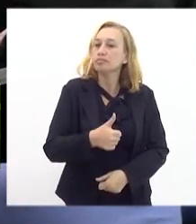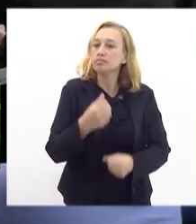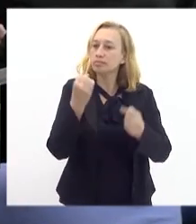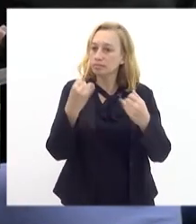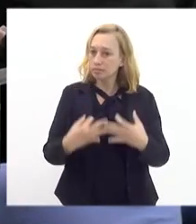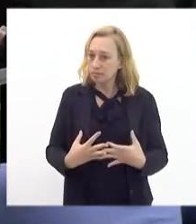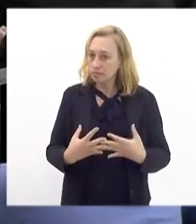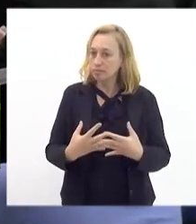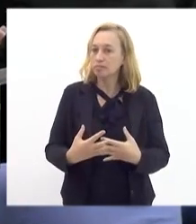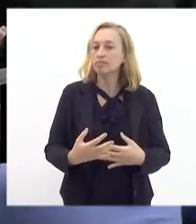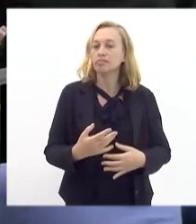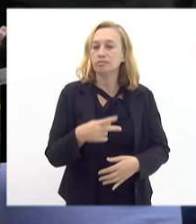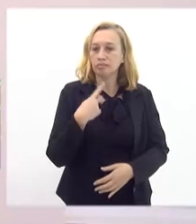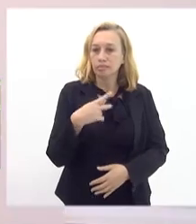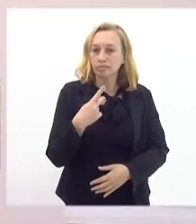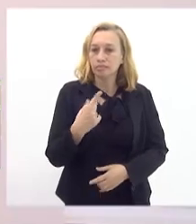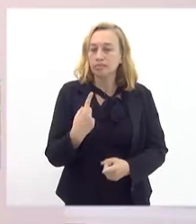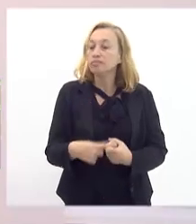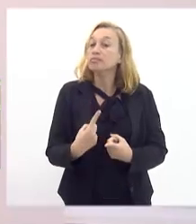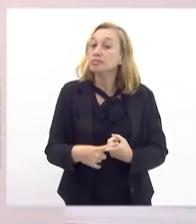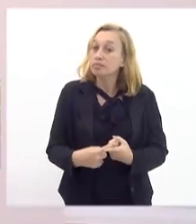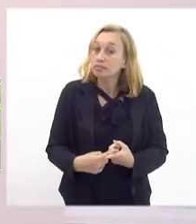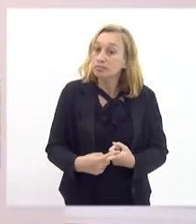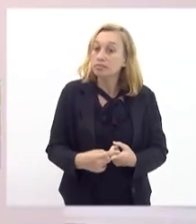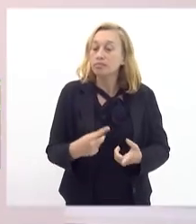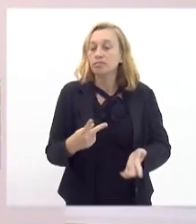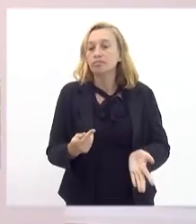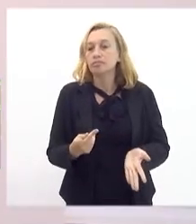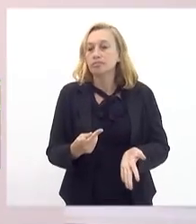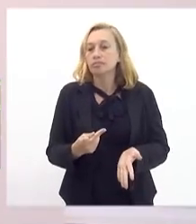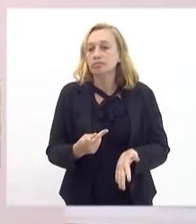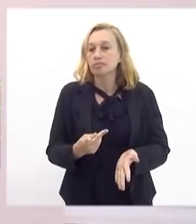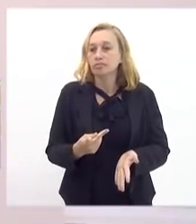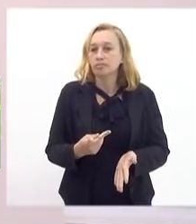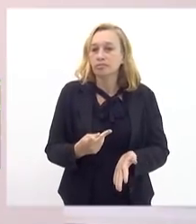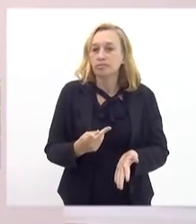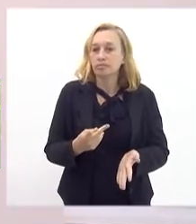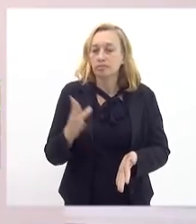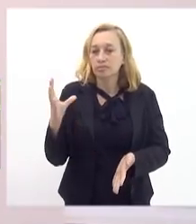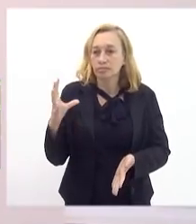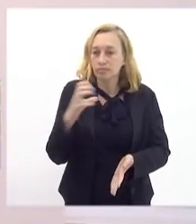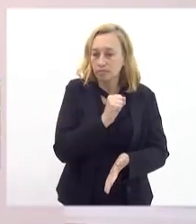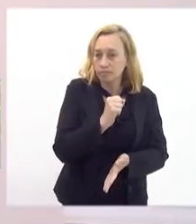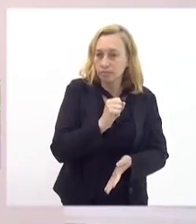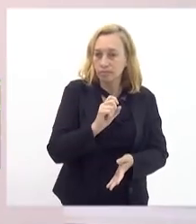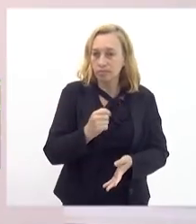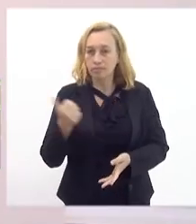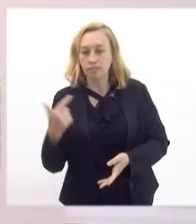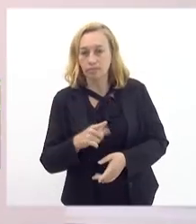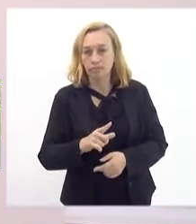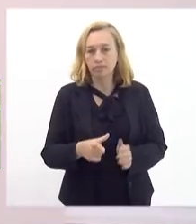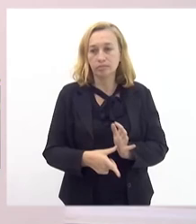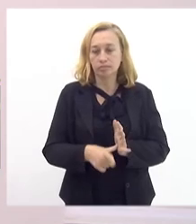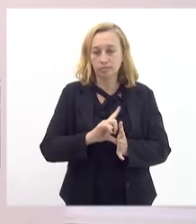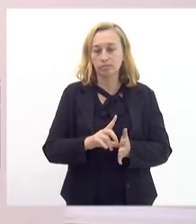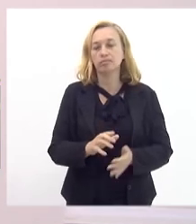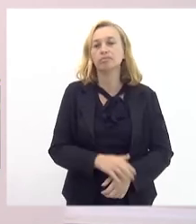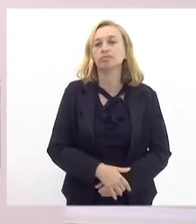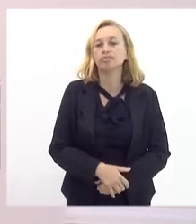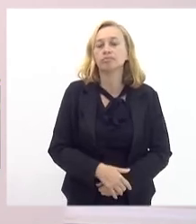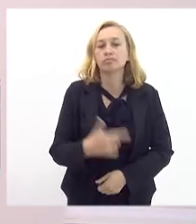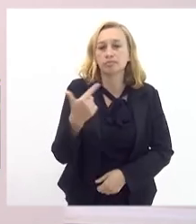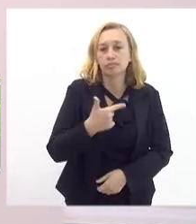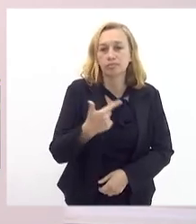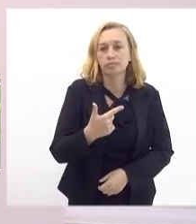conhecimento que eu tinha que te falar em relação porque que ele porque que ele correu de forma mas mais rápido do que o habitual a segunda